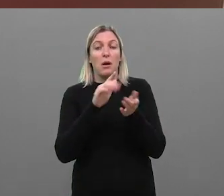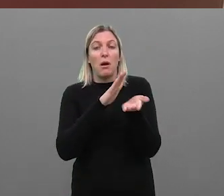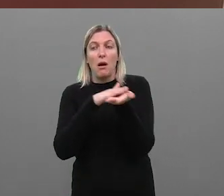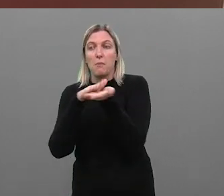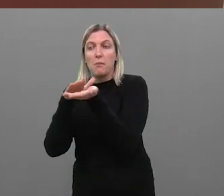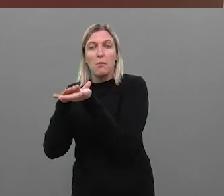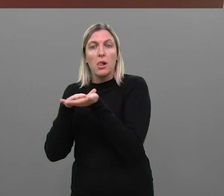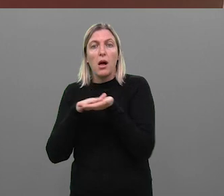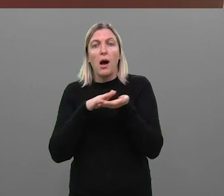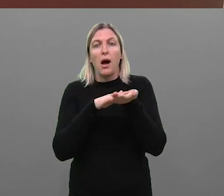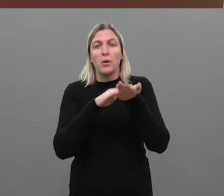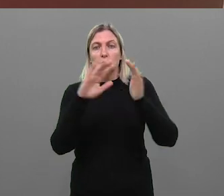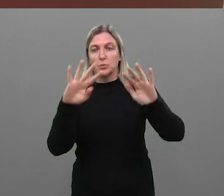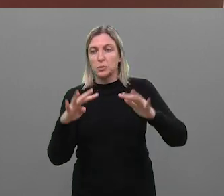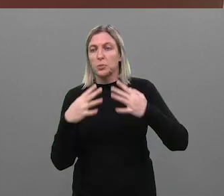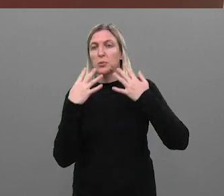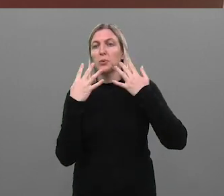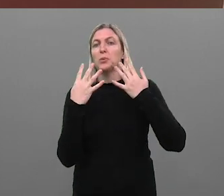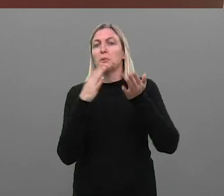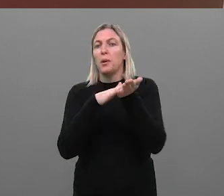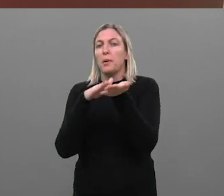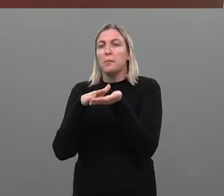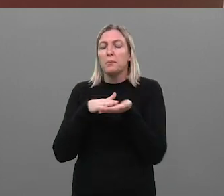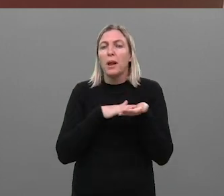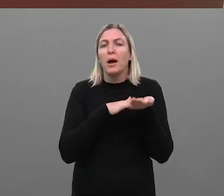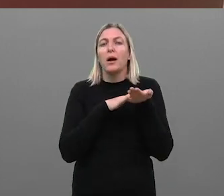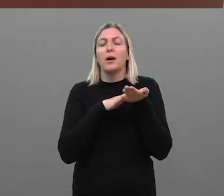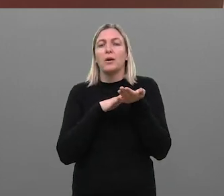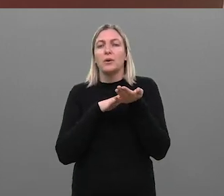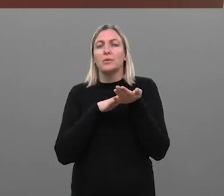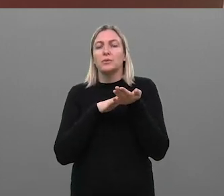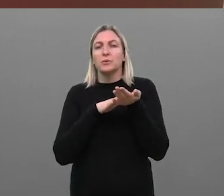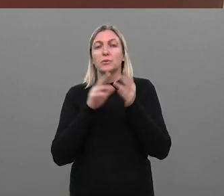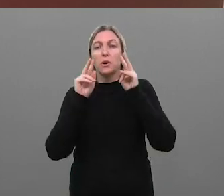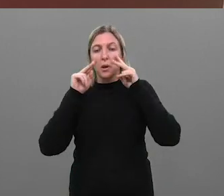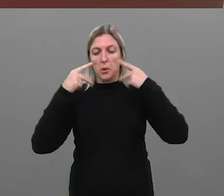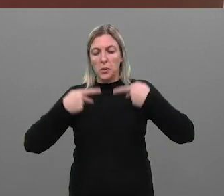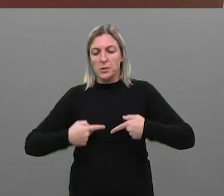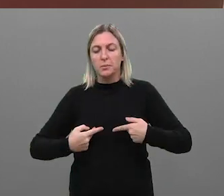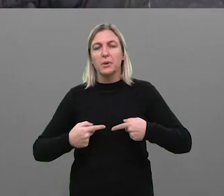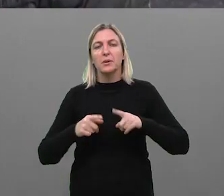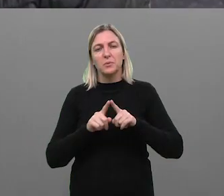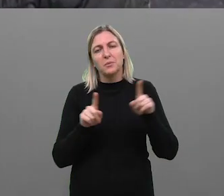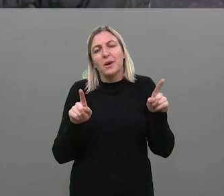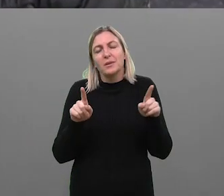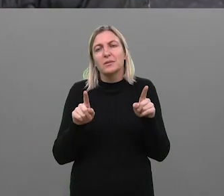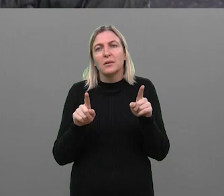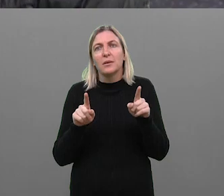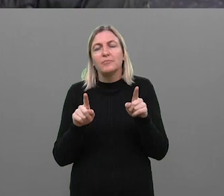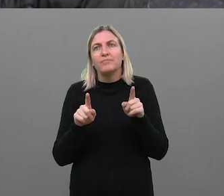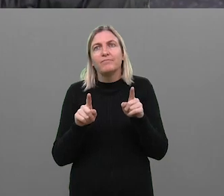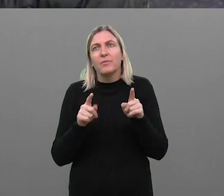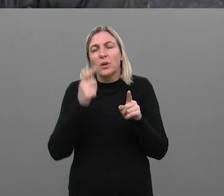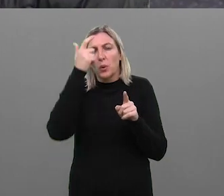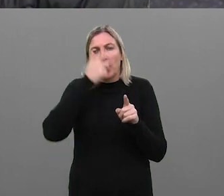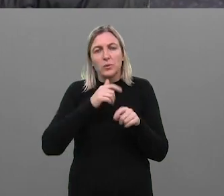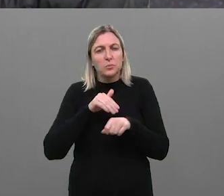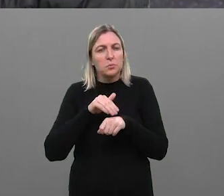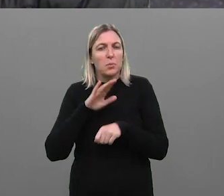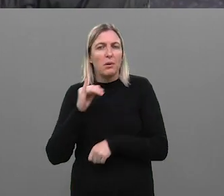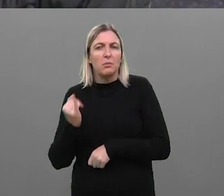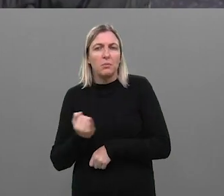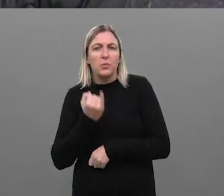importante mas primeiramente a satisfação de da do Belo que você produz é é isso é realização